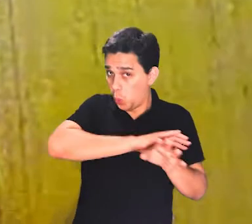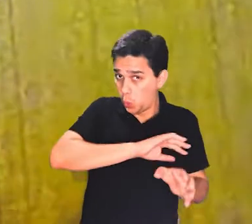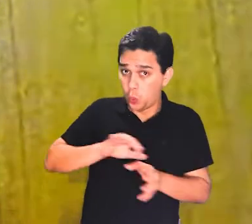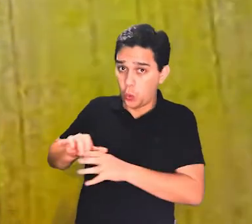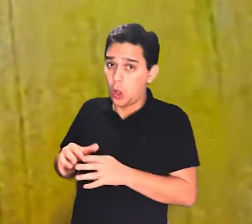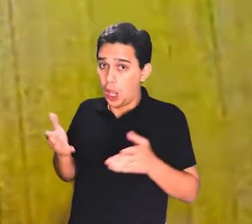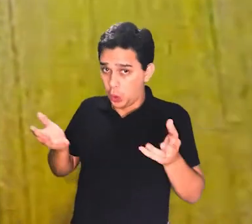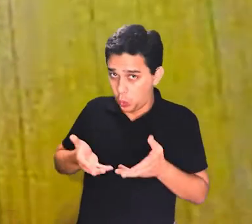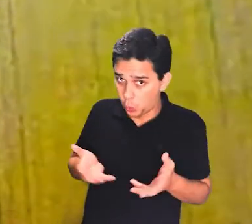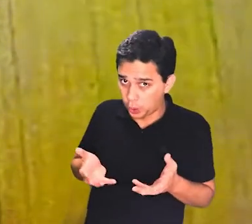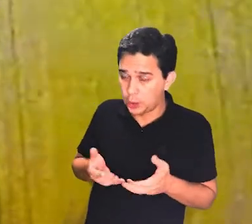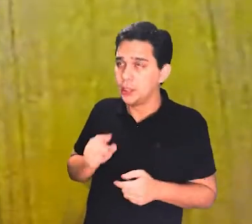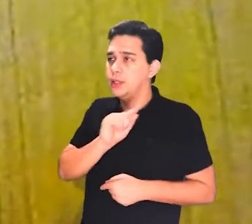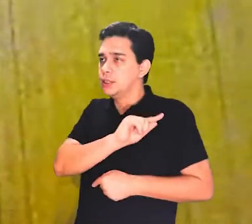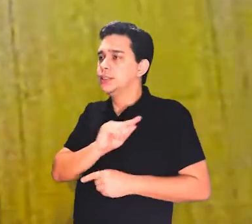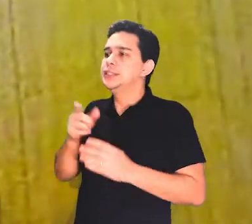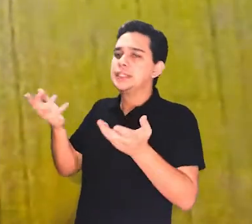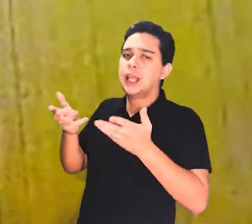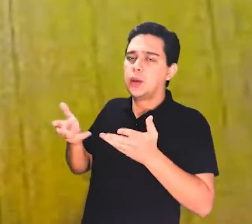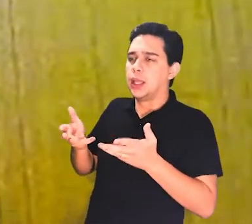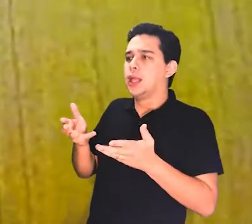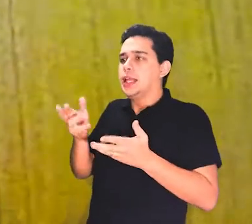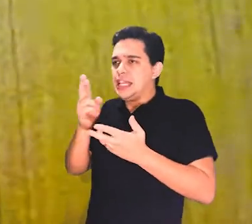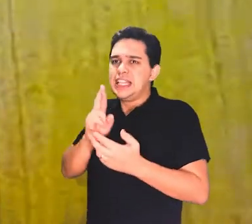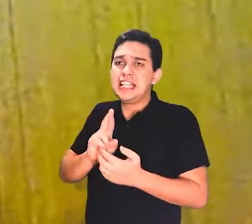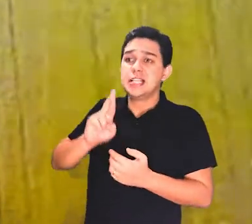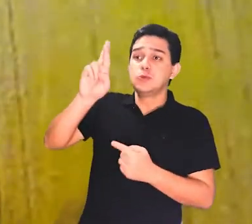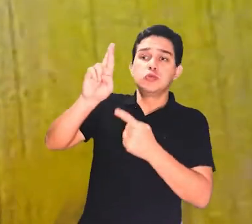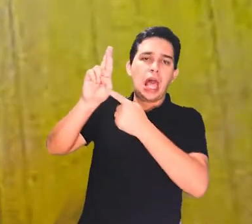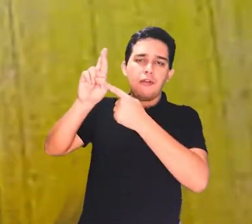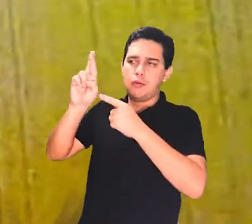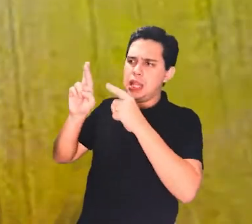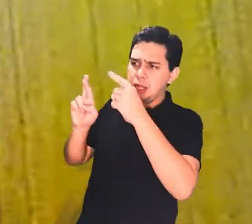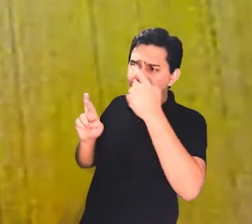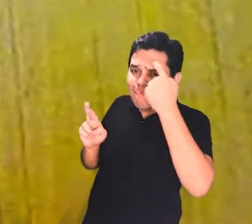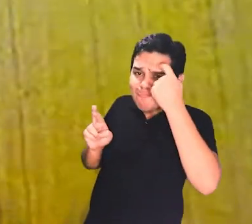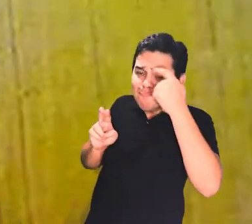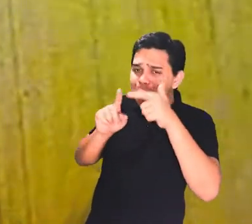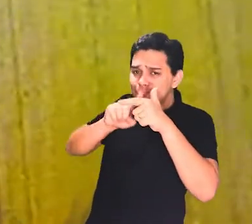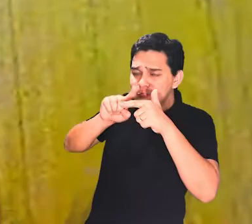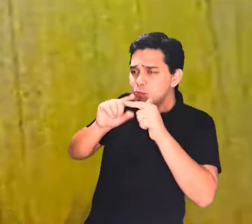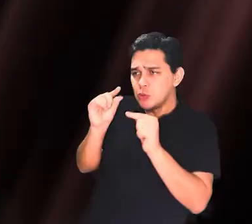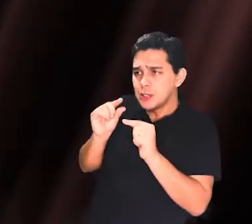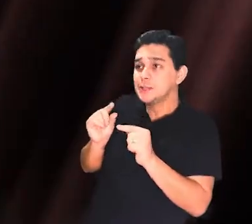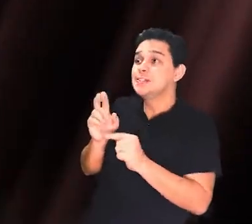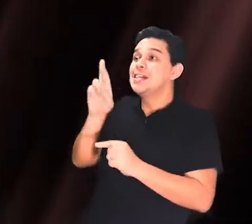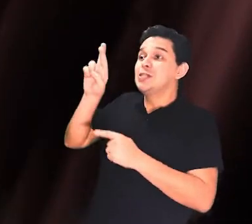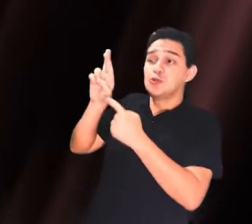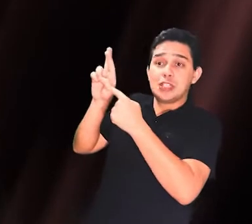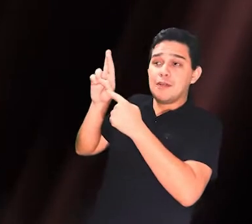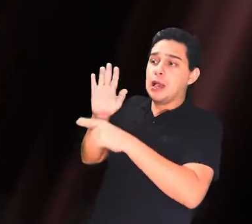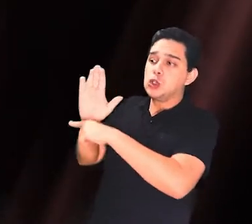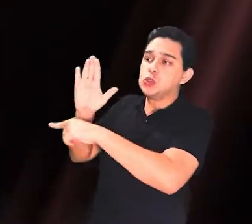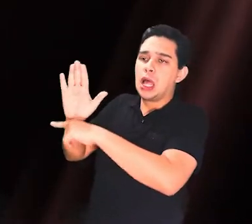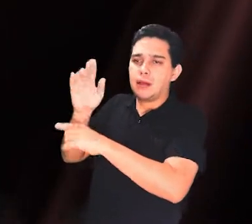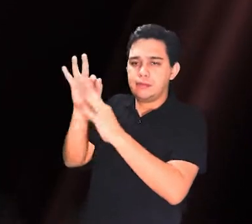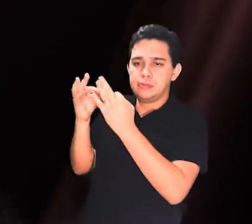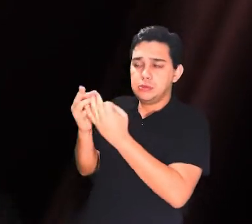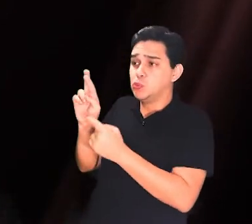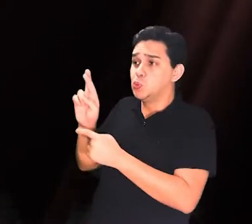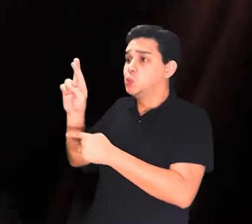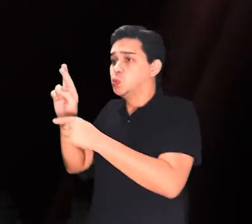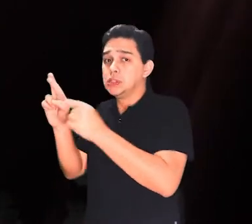justamente a conseguir implementar as residências inclusivas. O que acontece? Pela Convenção da Pessoa com Deficiência, um